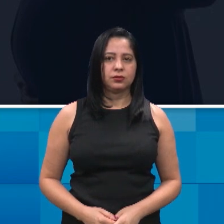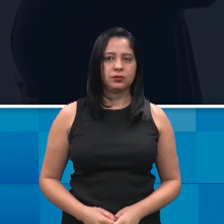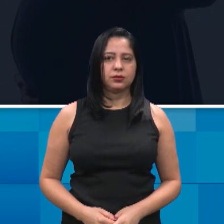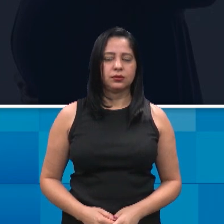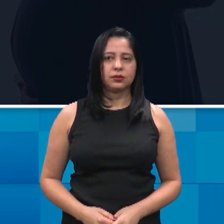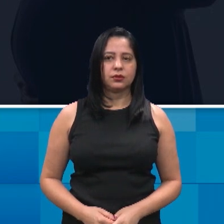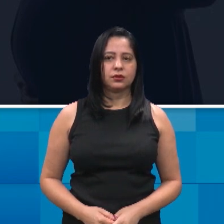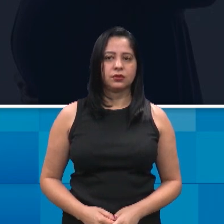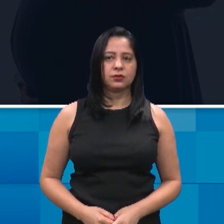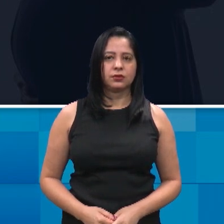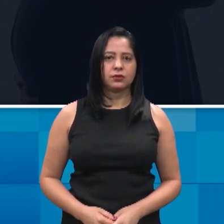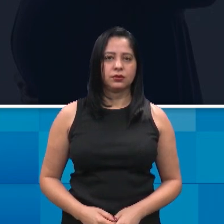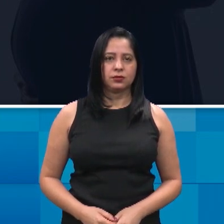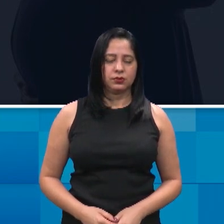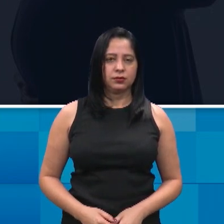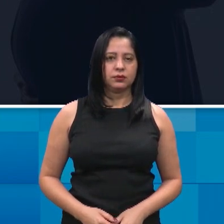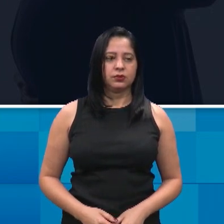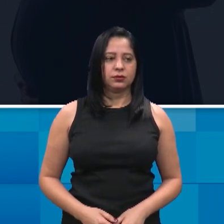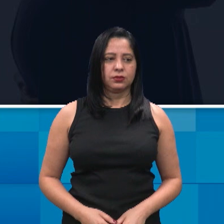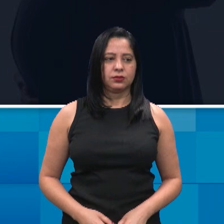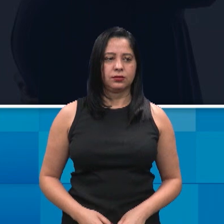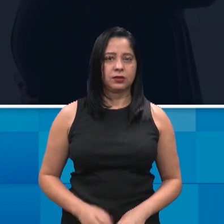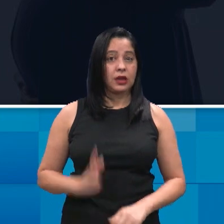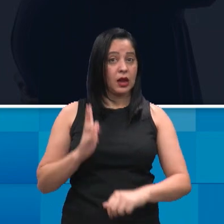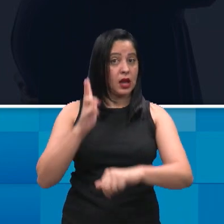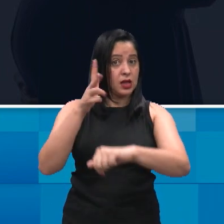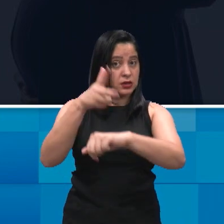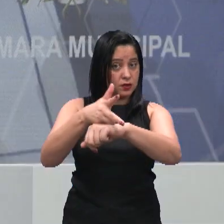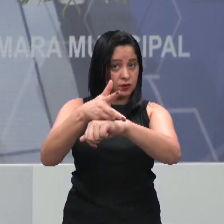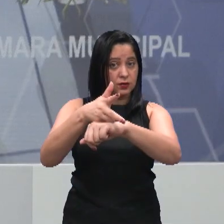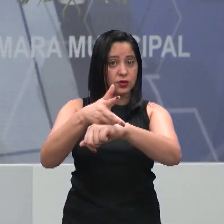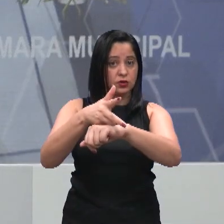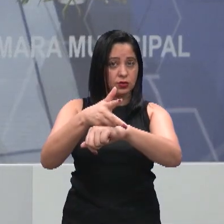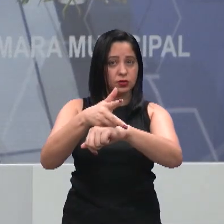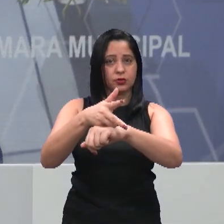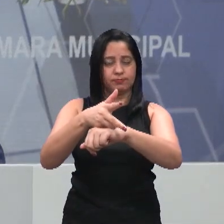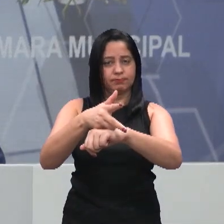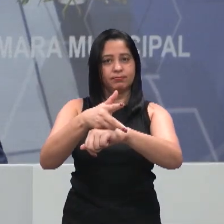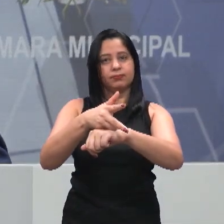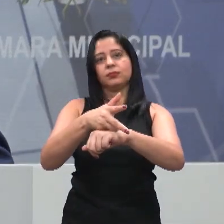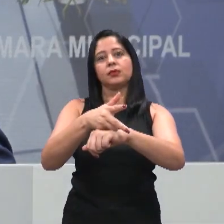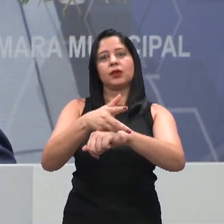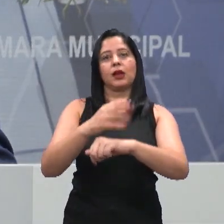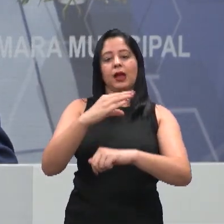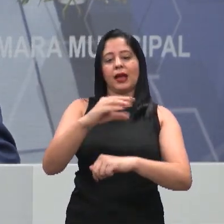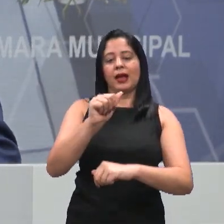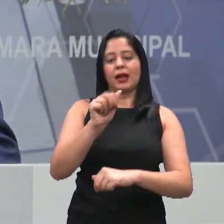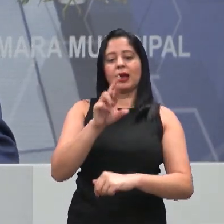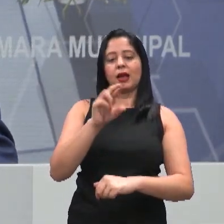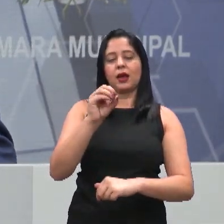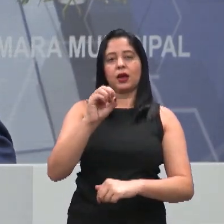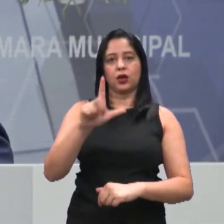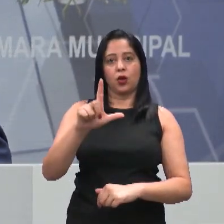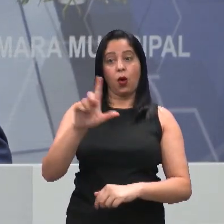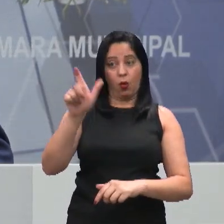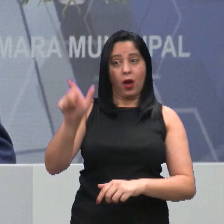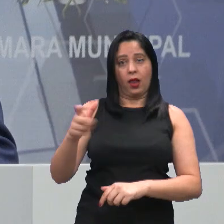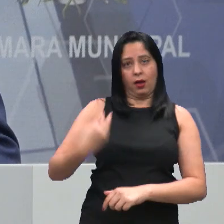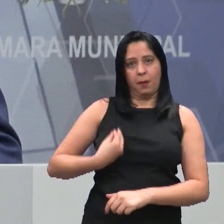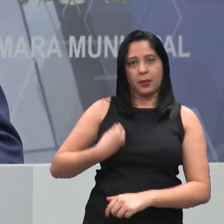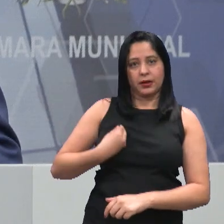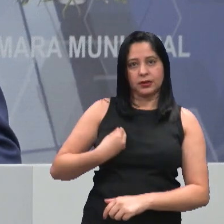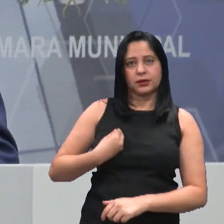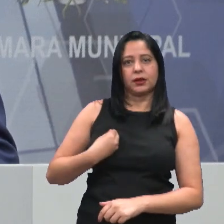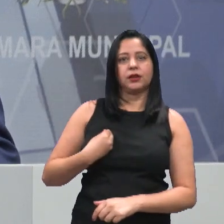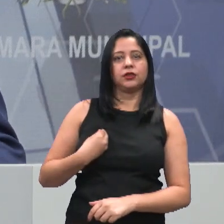Obrigado. Esse vídeo, ele é da Carol Rocha, que está aqui presente, veio